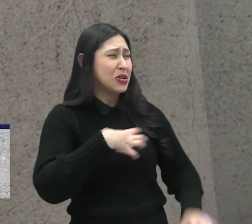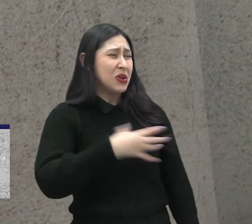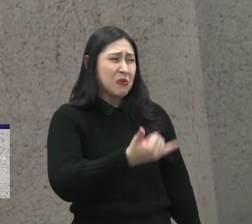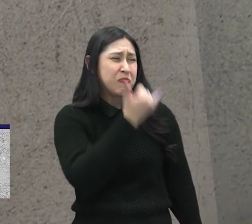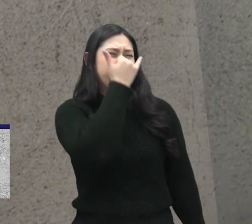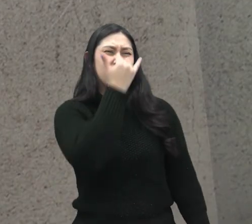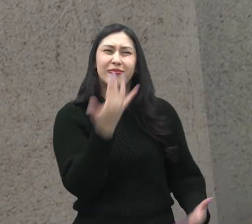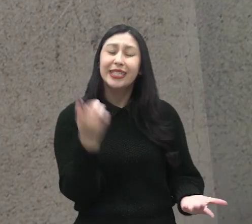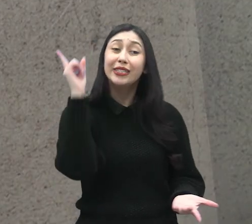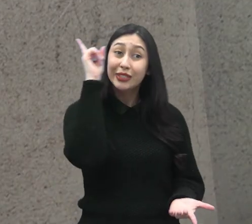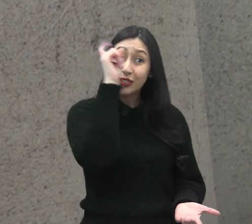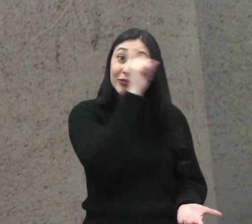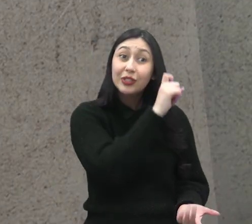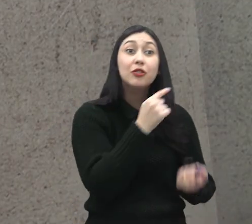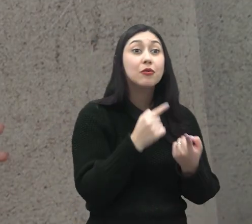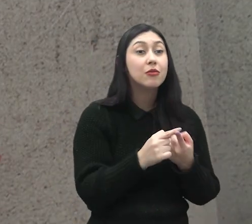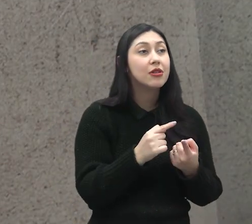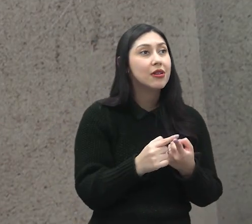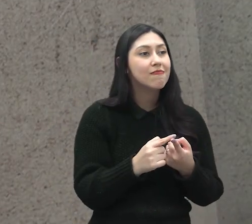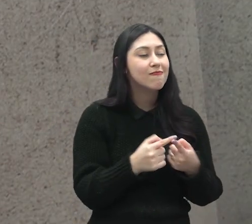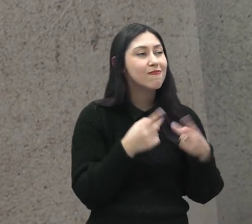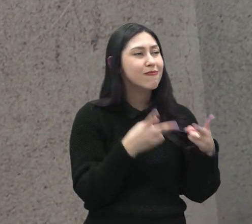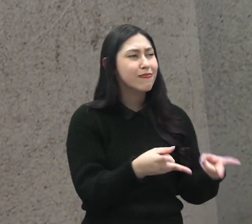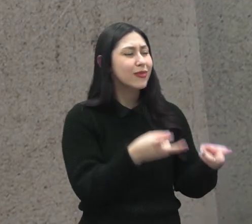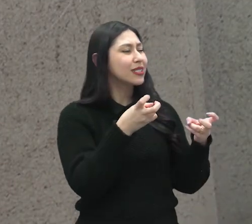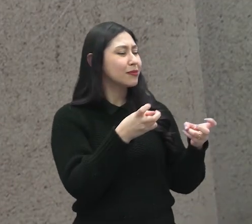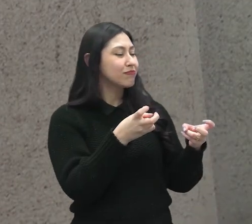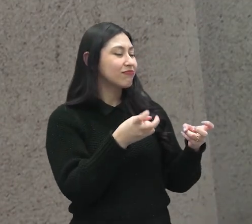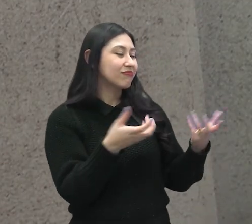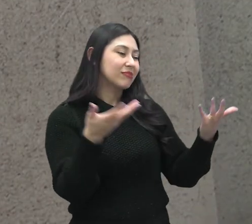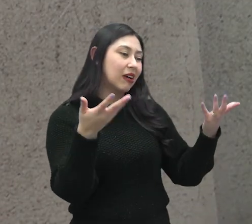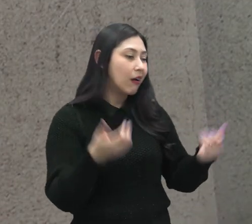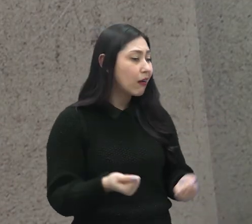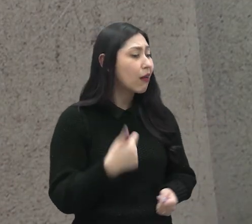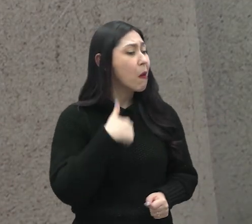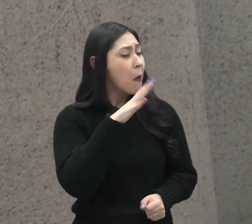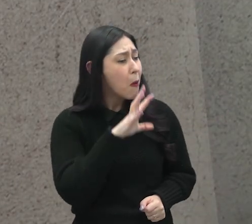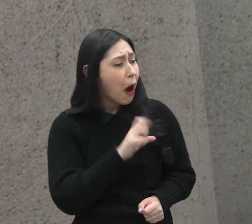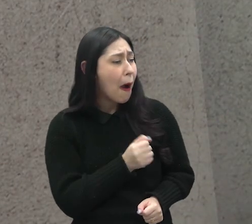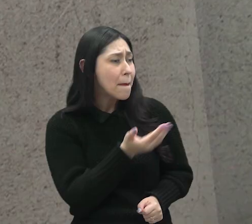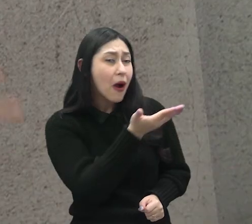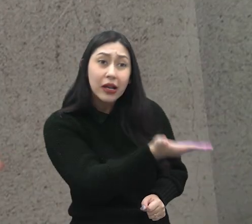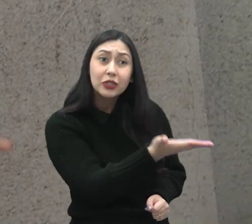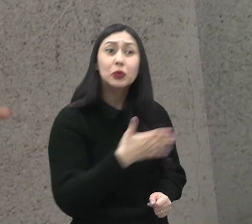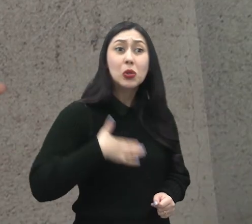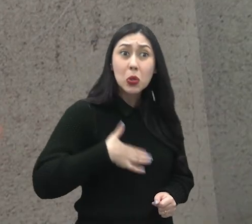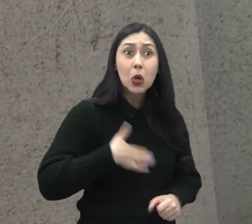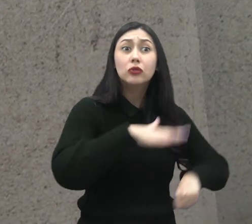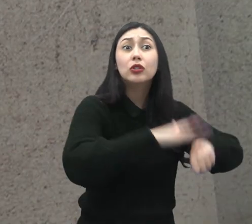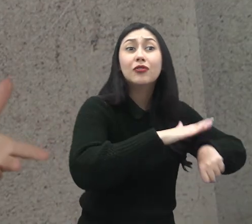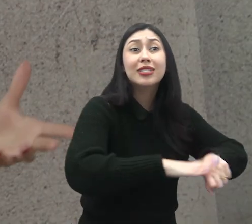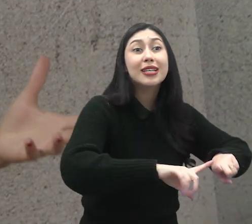de lidar, né, com isso. Quando você cai na real, poxa, isso é o que eu amo, é o que eu mais gosto de